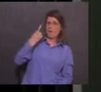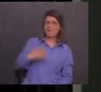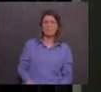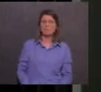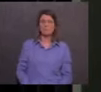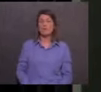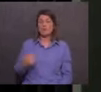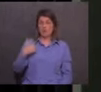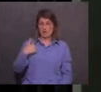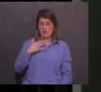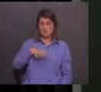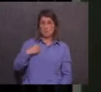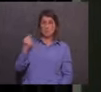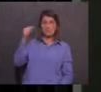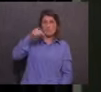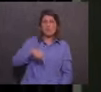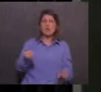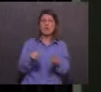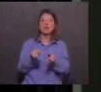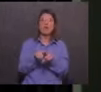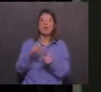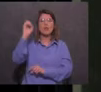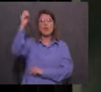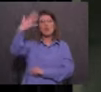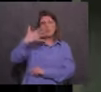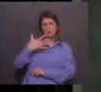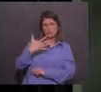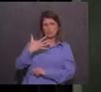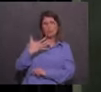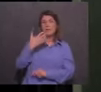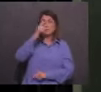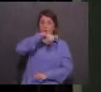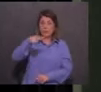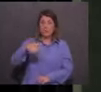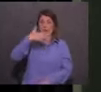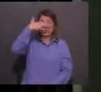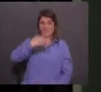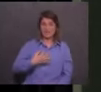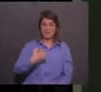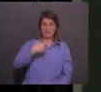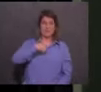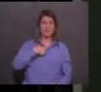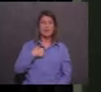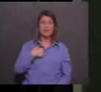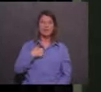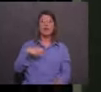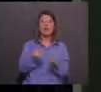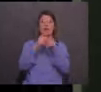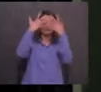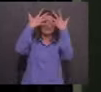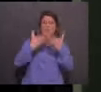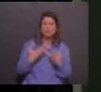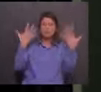Eu vim ao mundo como luz, para que todo aquele que acredita em mim não fique nas trevas.